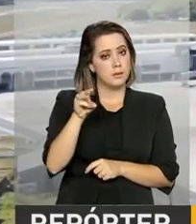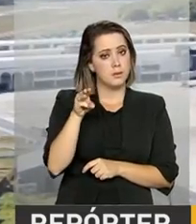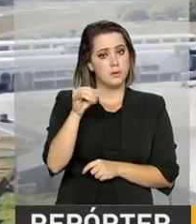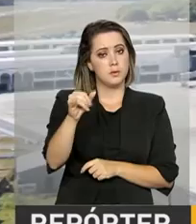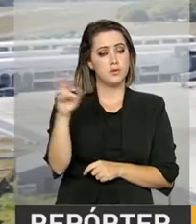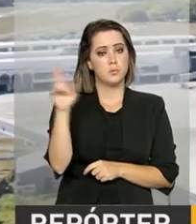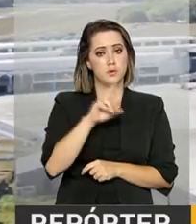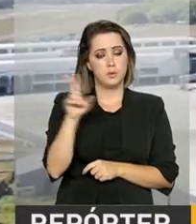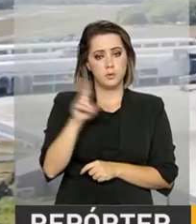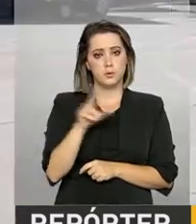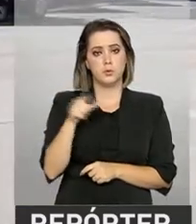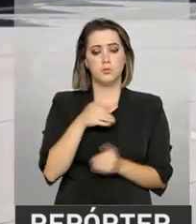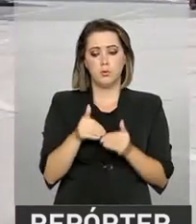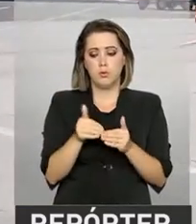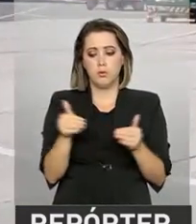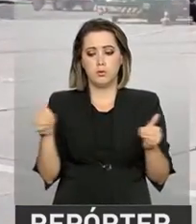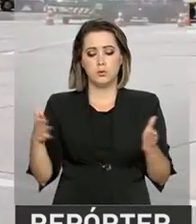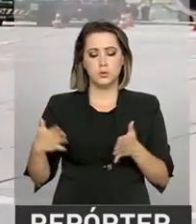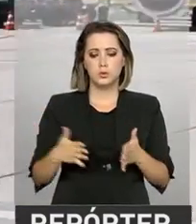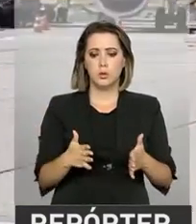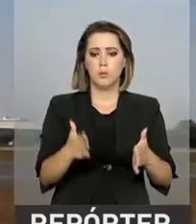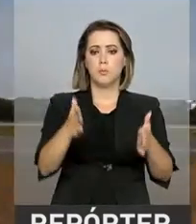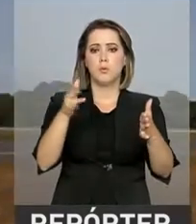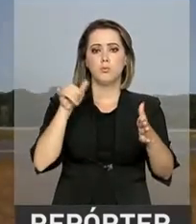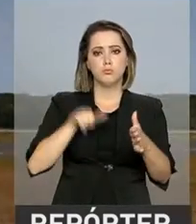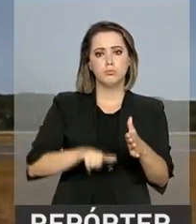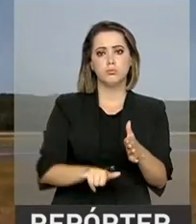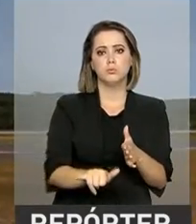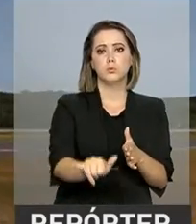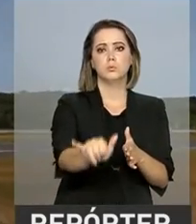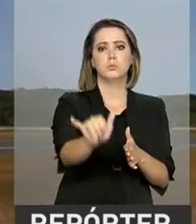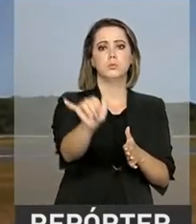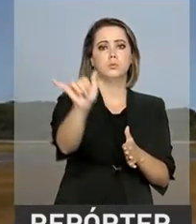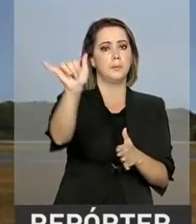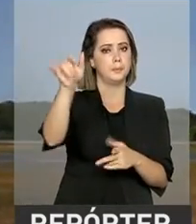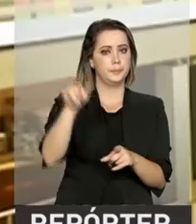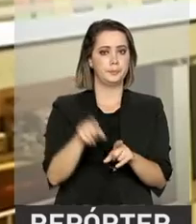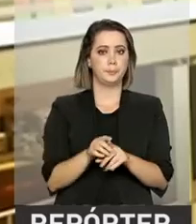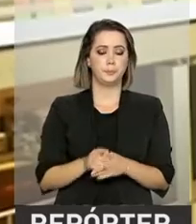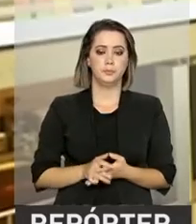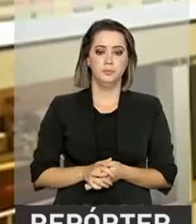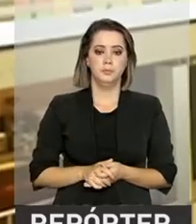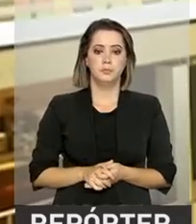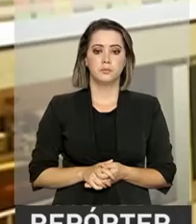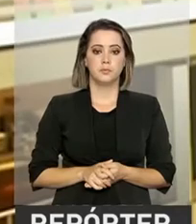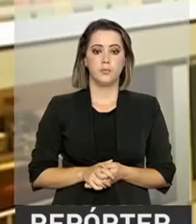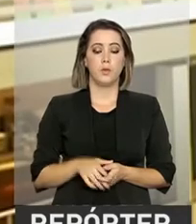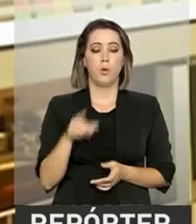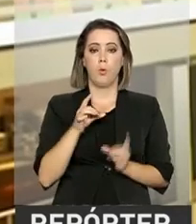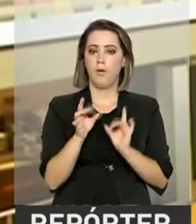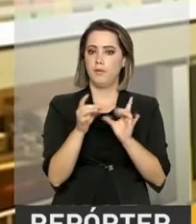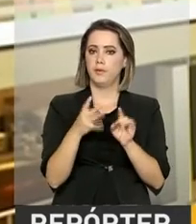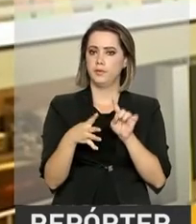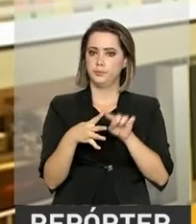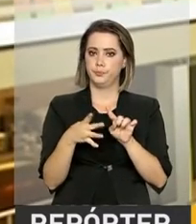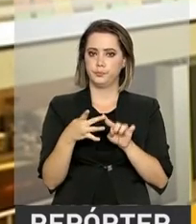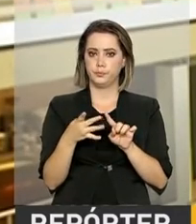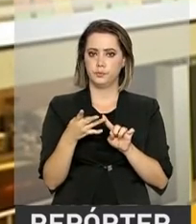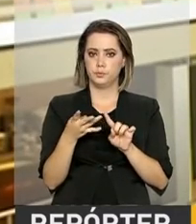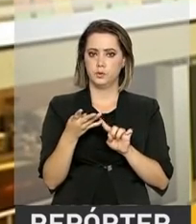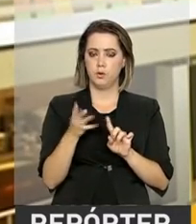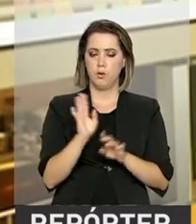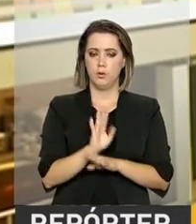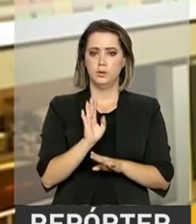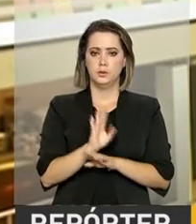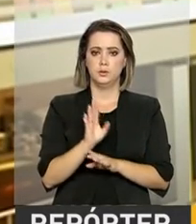ampliação e construção de terminais, pátios de aeronaves e pistas de pouso e decolagem. Com a concessão desses 4 terminais, além de